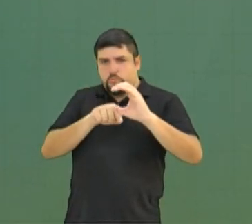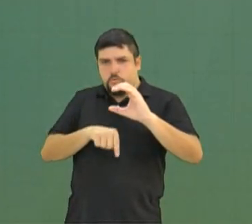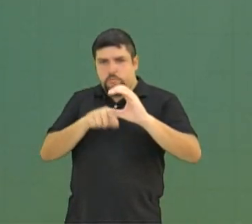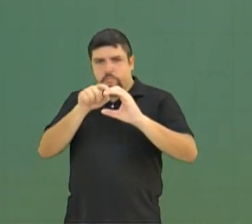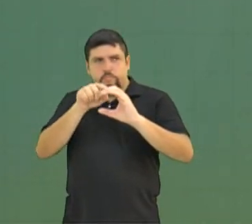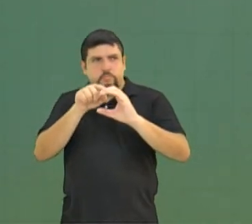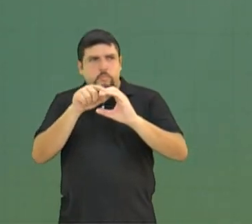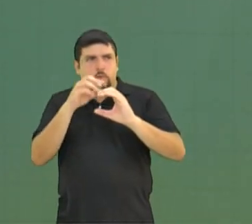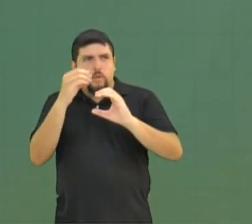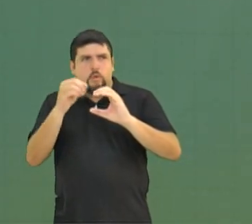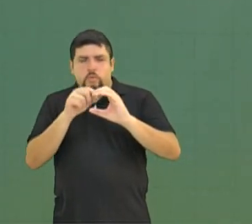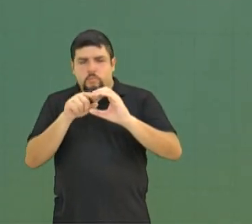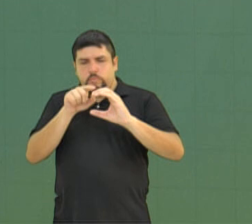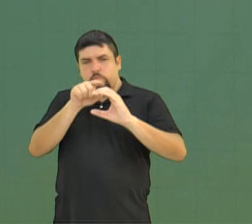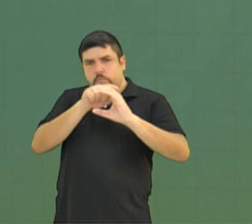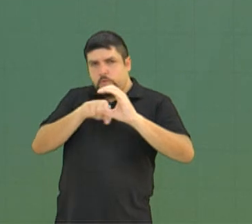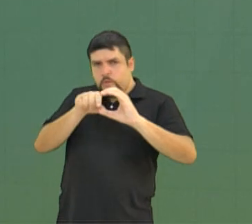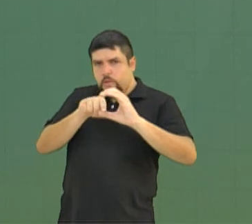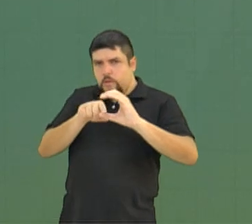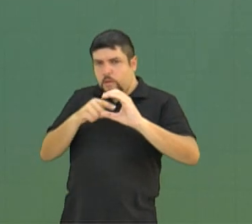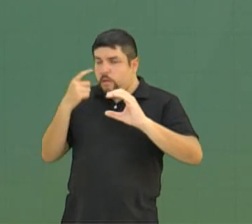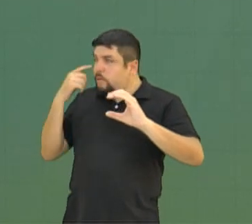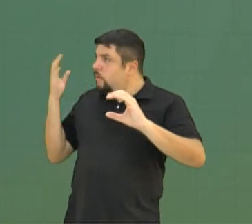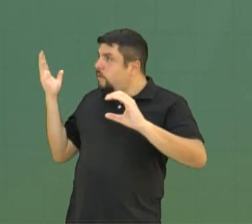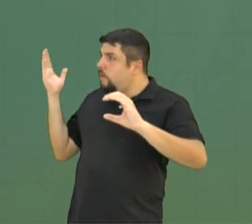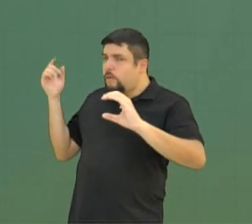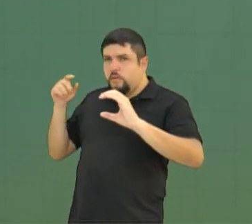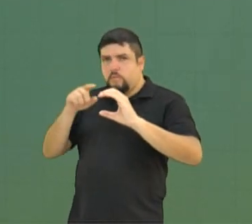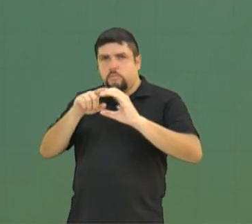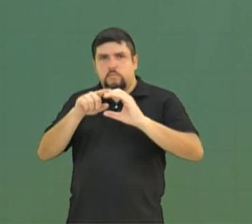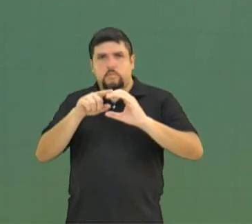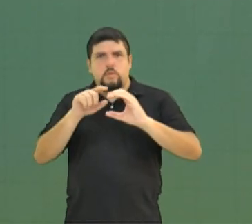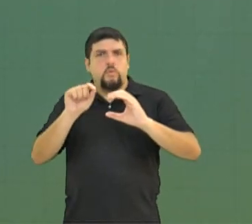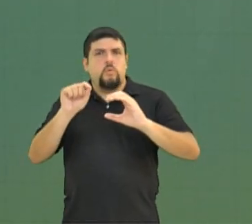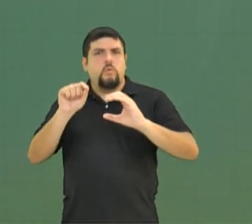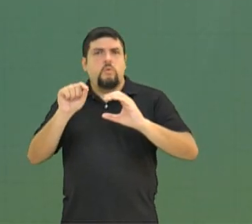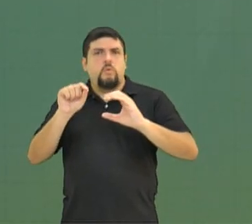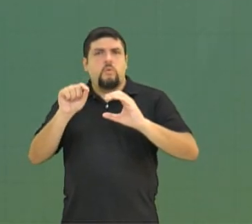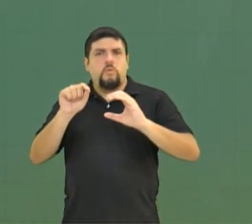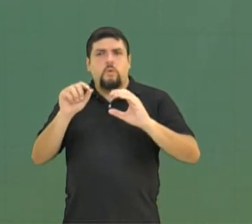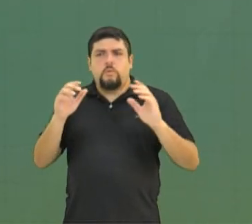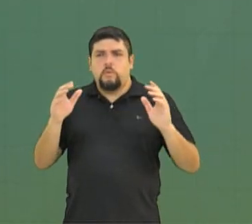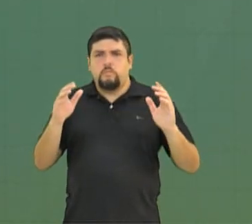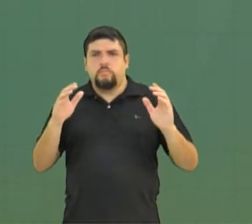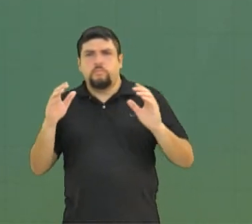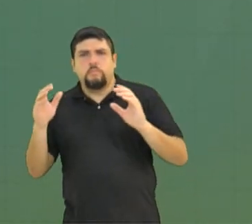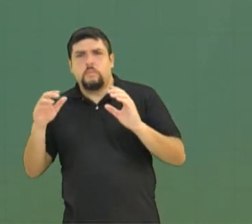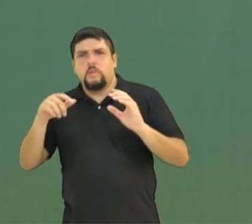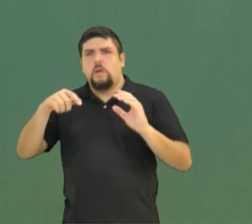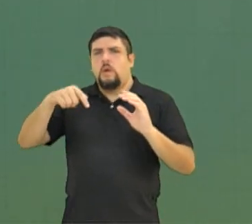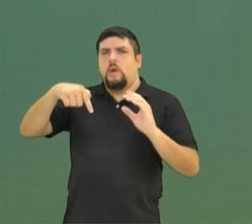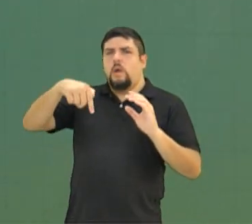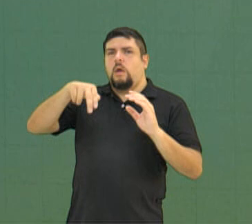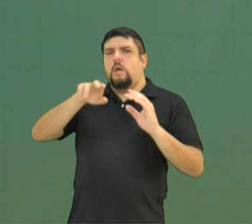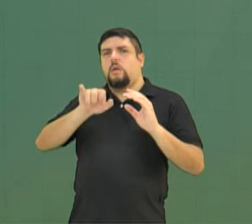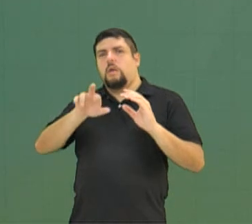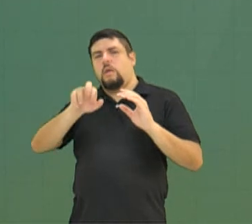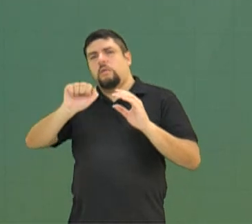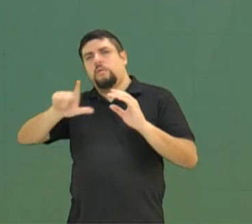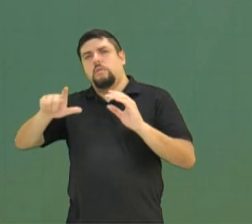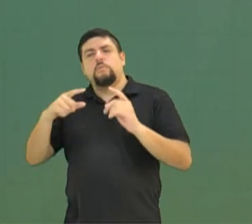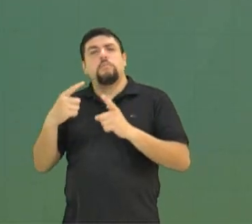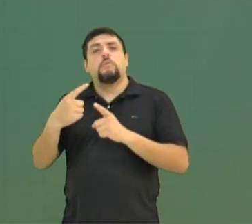esse carbonozinho, ele é um carbono assimétrico, ele é um carbono quiral. Por quê? Por quê? Por quê?